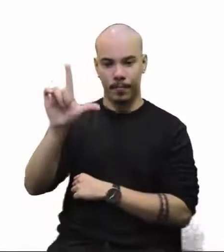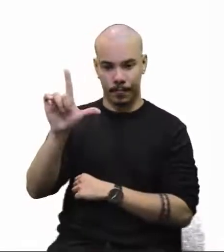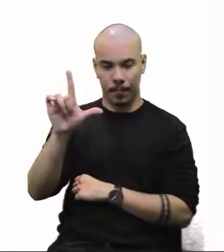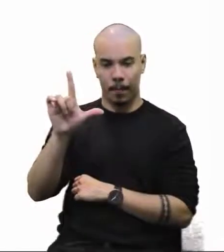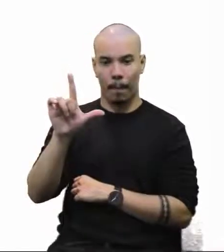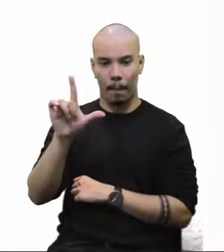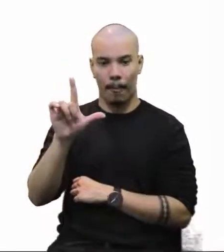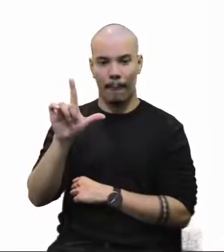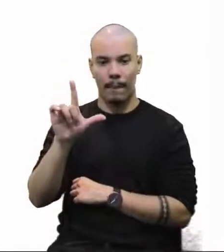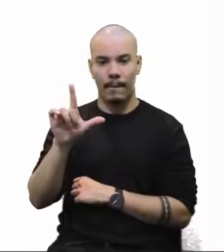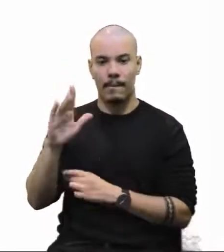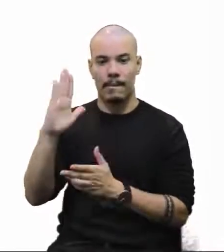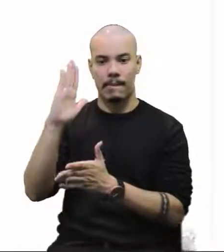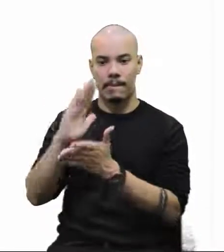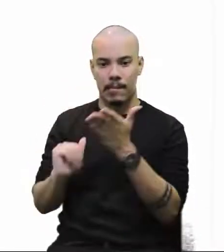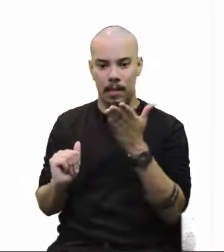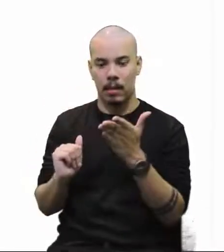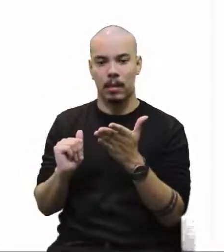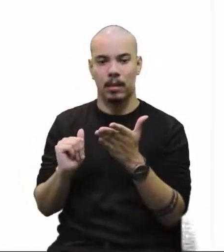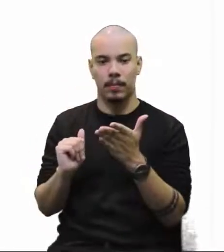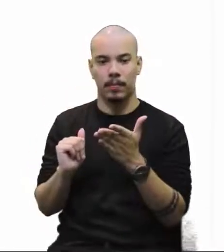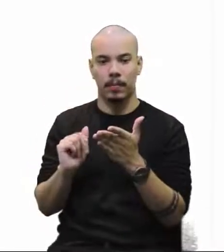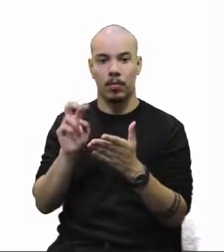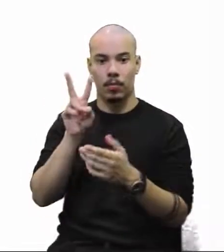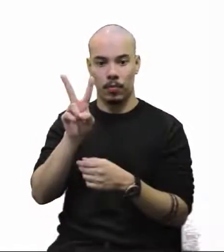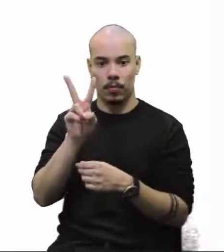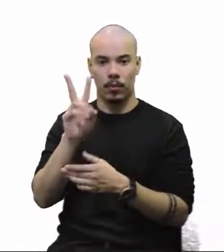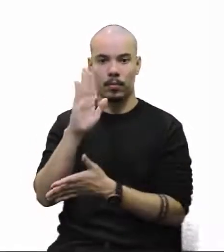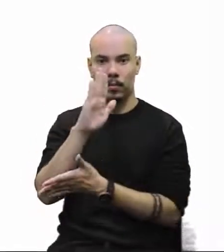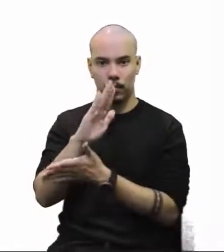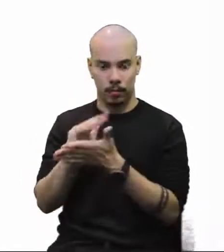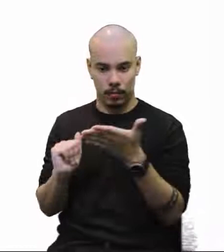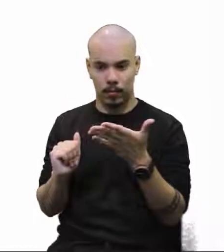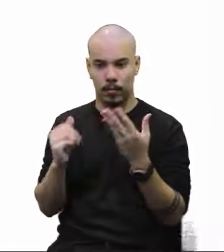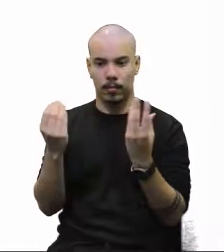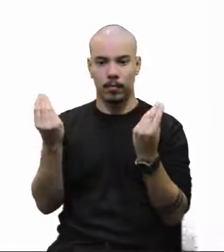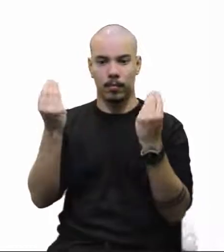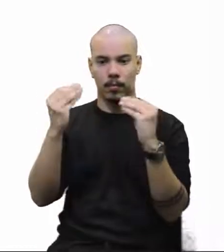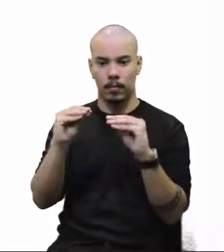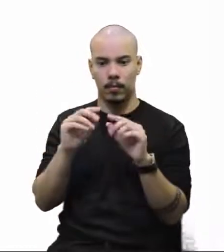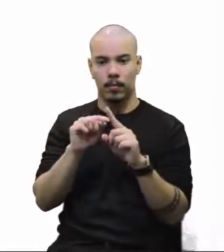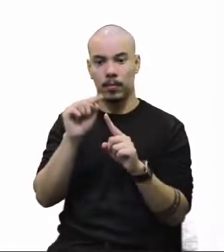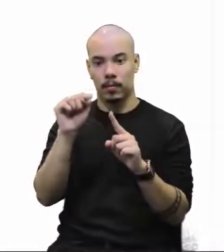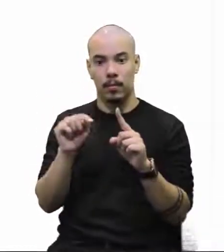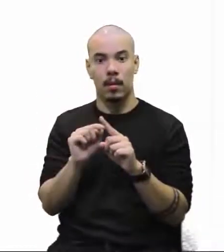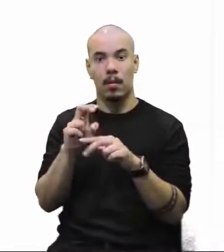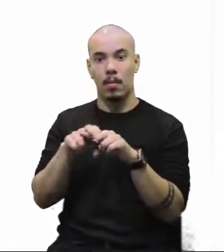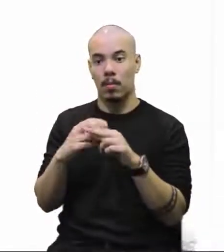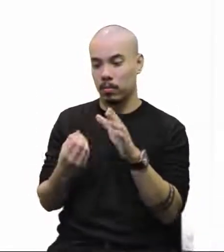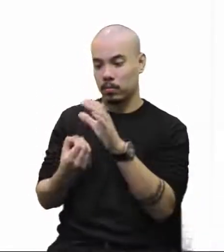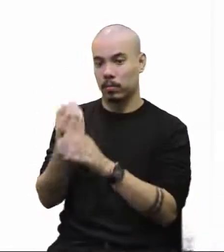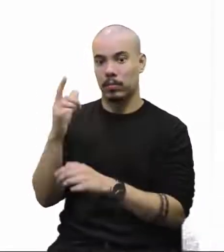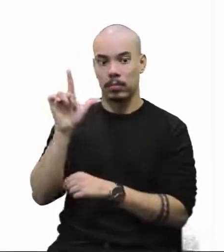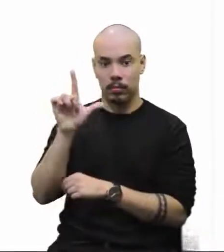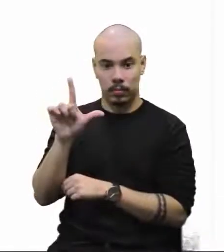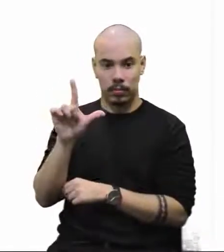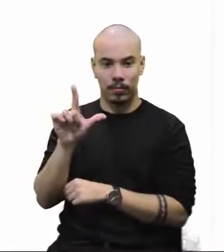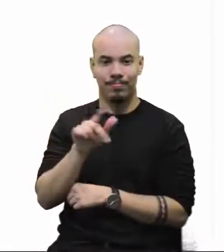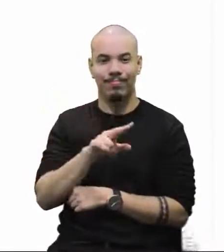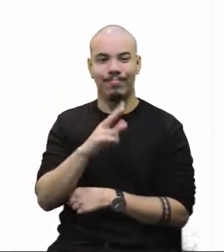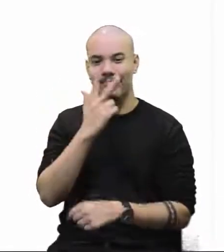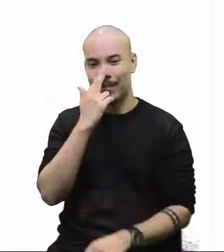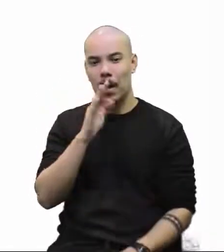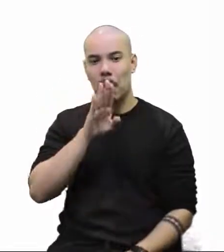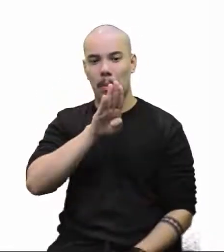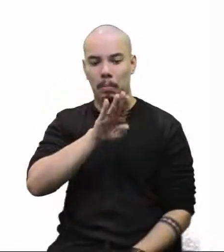V, aí separa esse V, né? Separa esse aqui some, né? Para colocar o L ΔT. Por isso que apareceu o L. A gente chama de Bill.